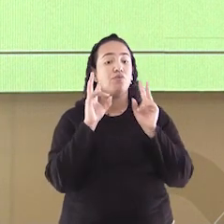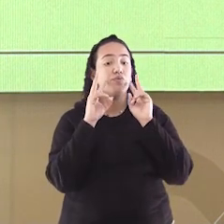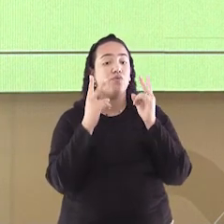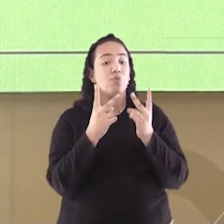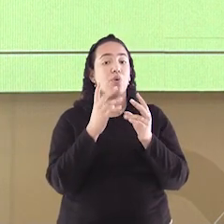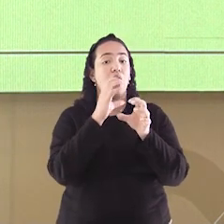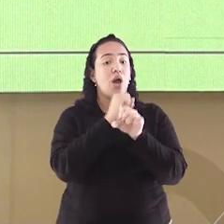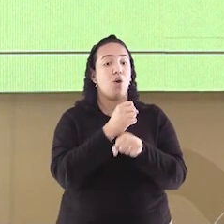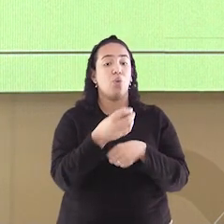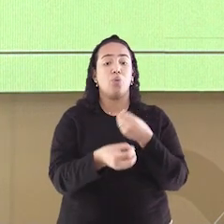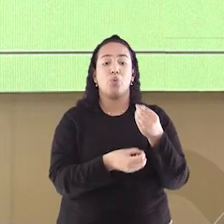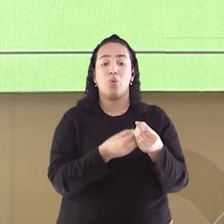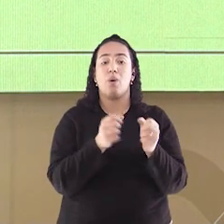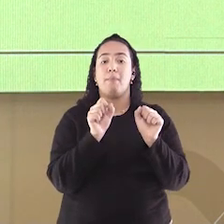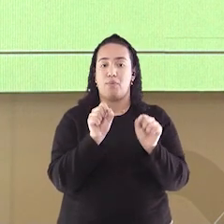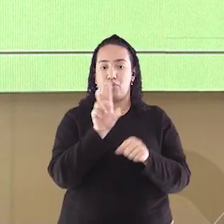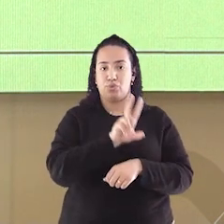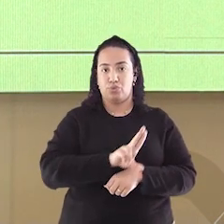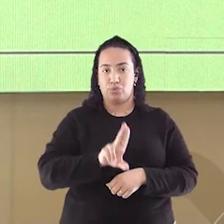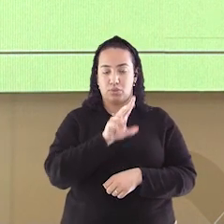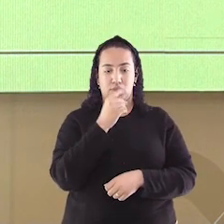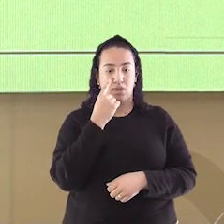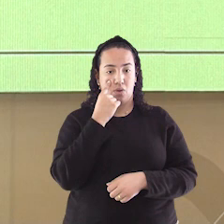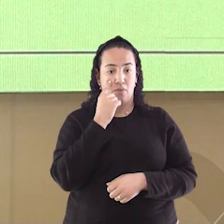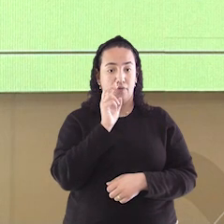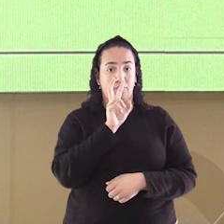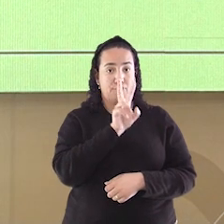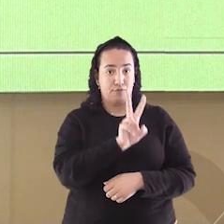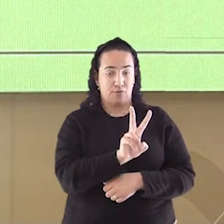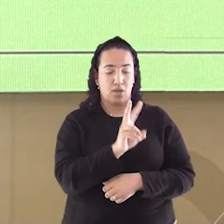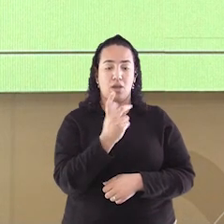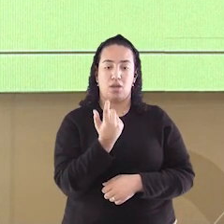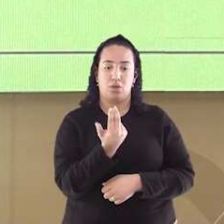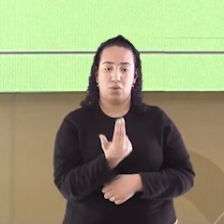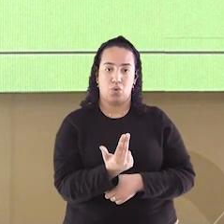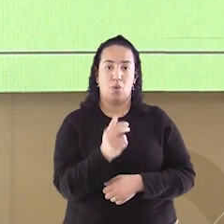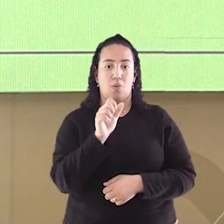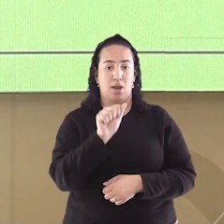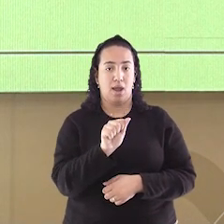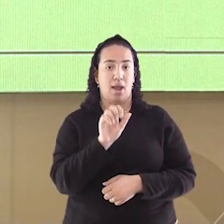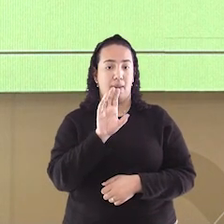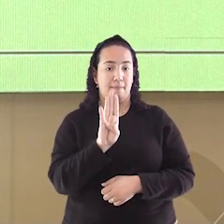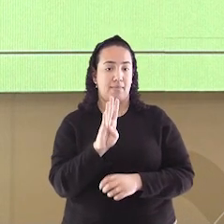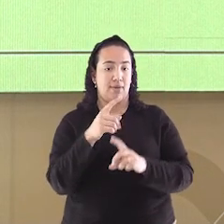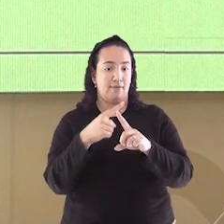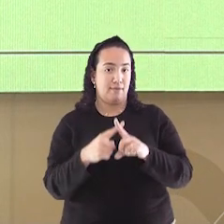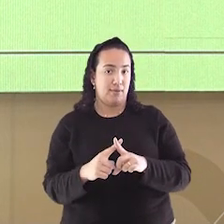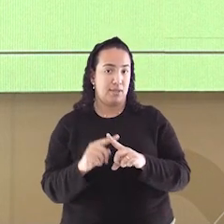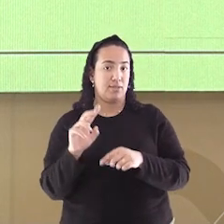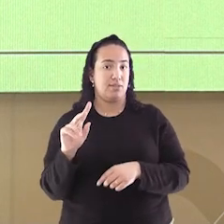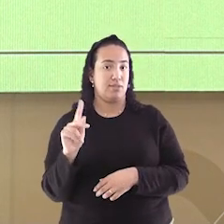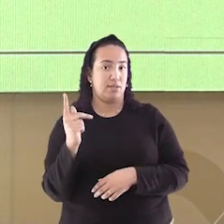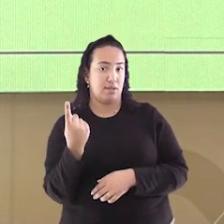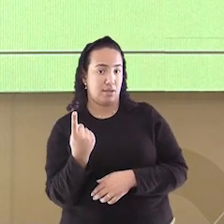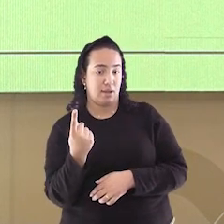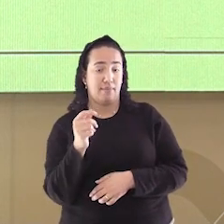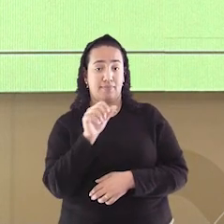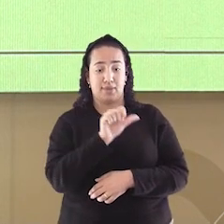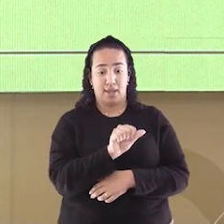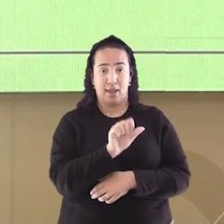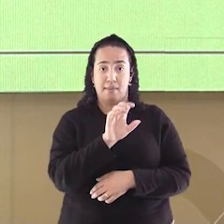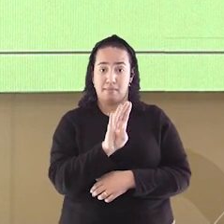pode utilizar a seguinte fórmula: V de volume igual a AB vezes H. AB de área de